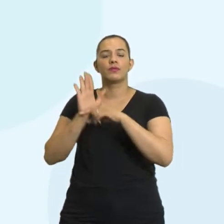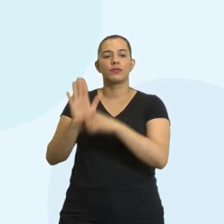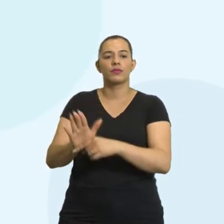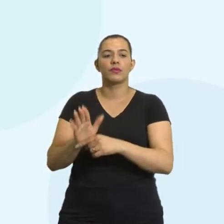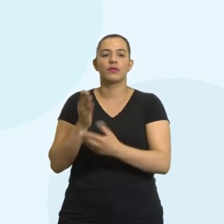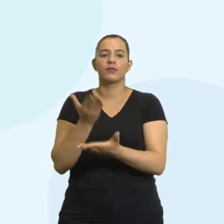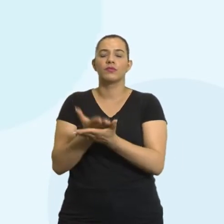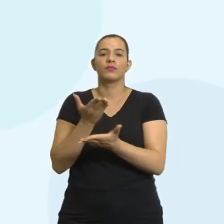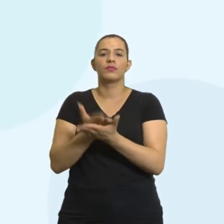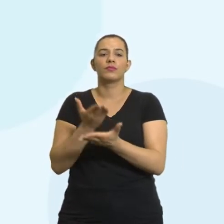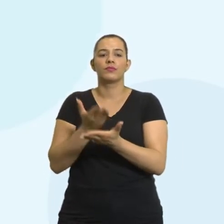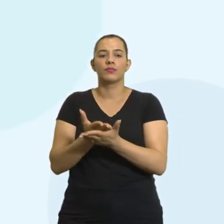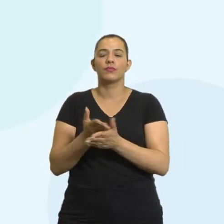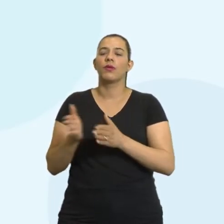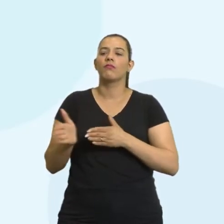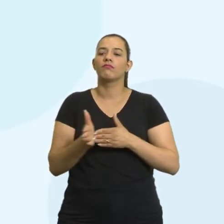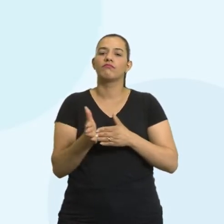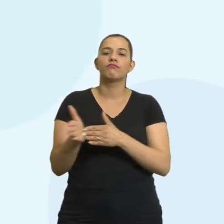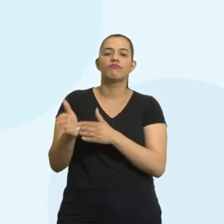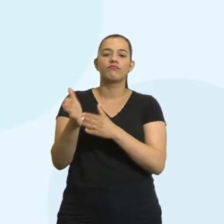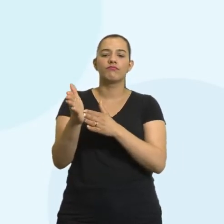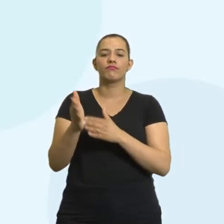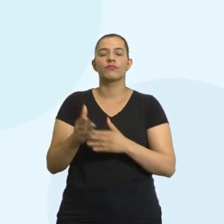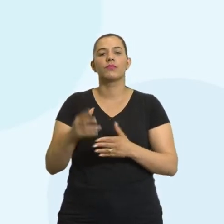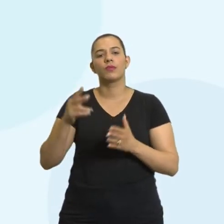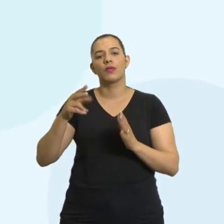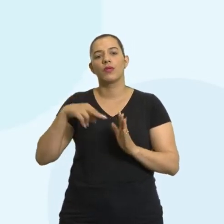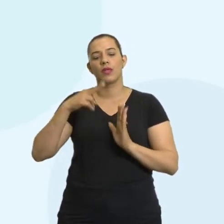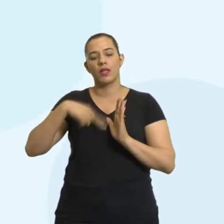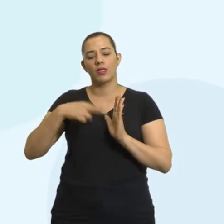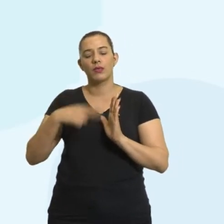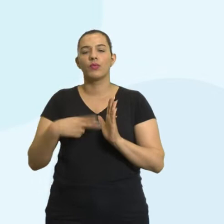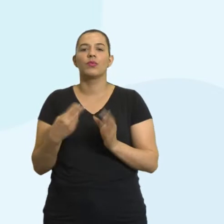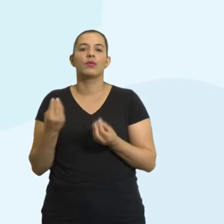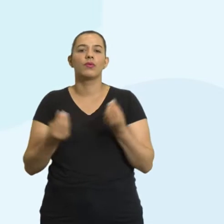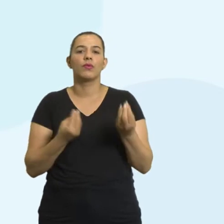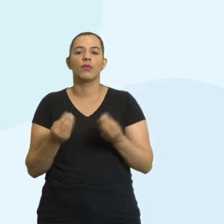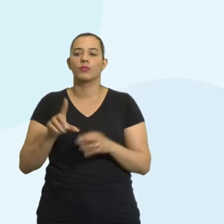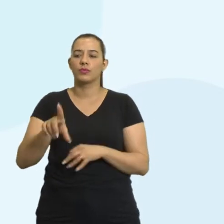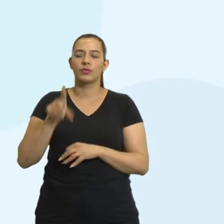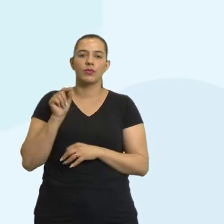estudantes no caminho, nessa aventura,